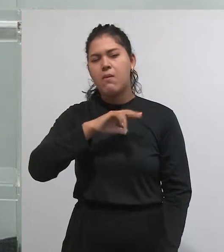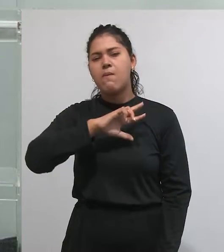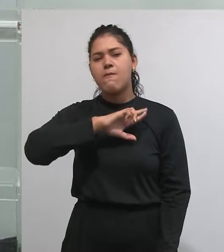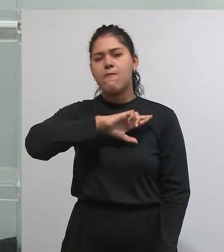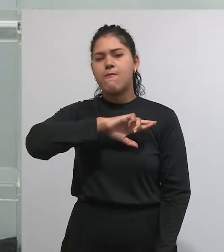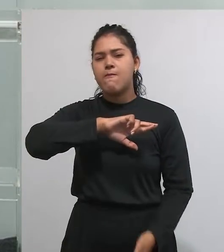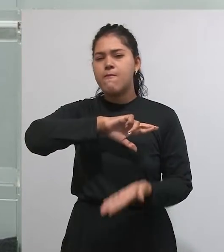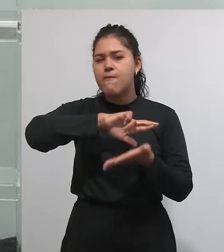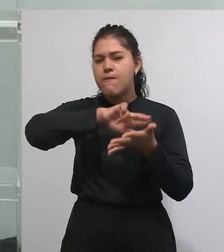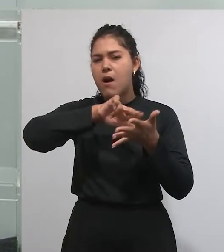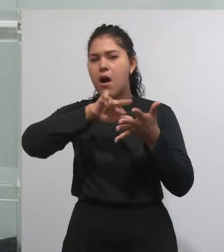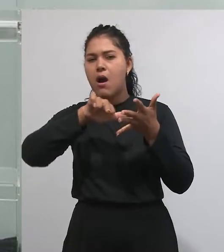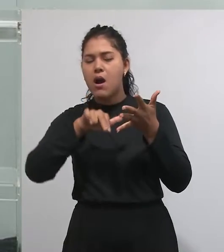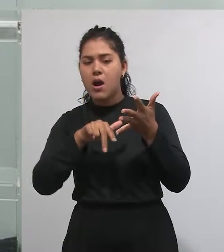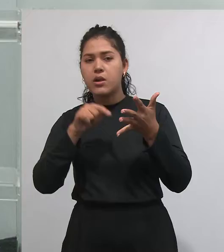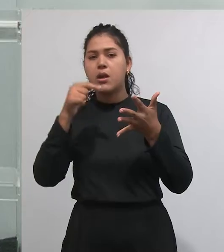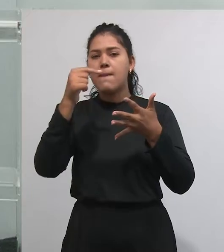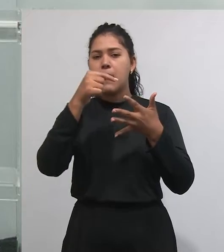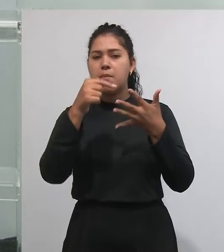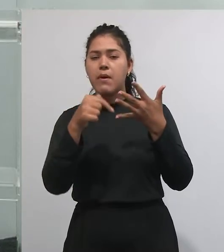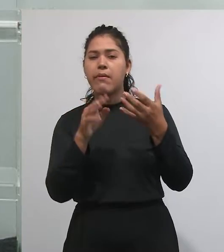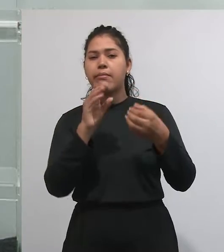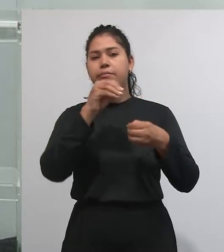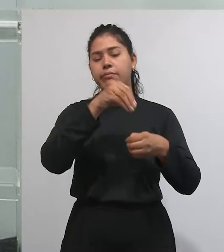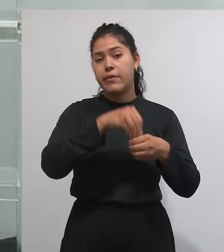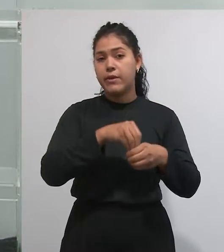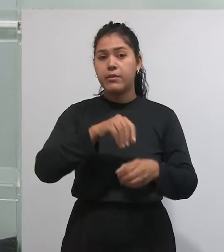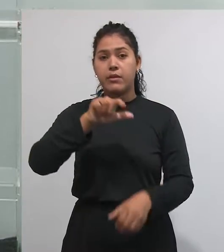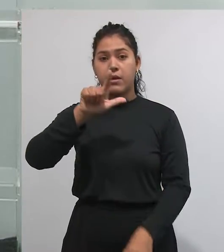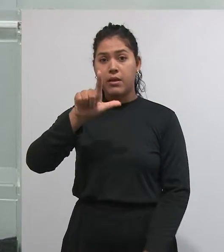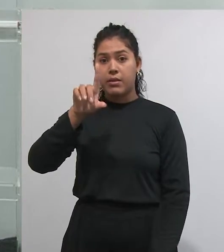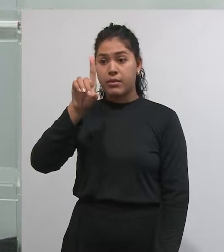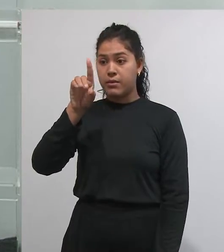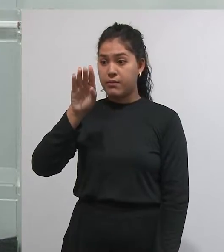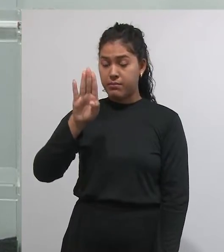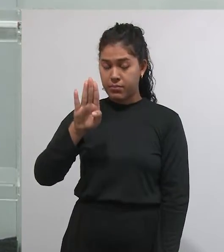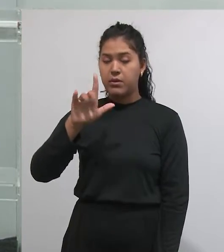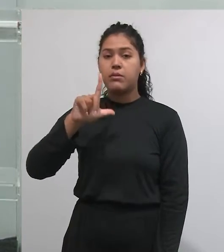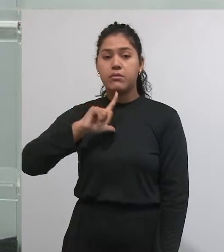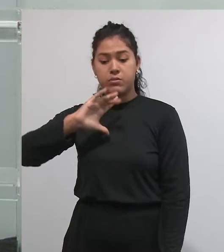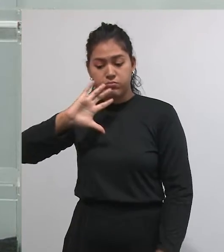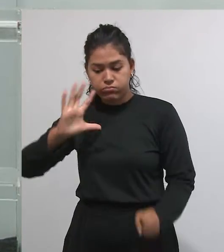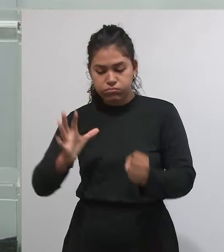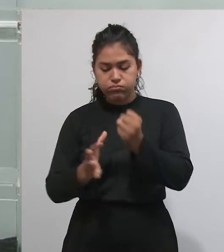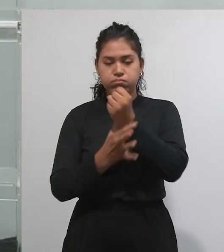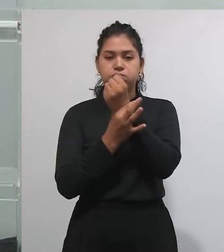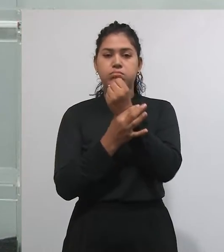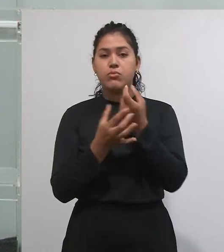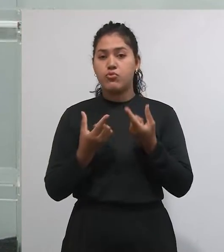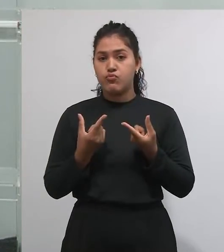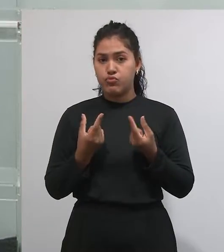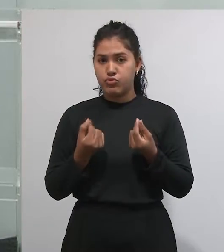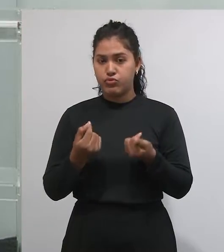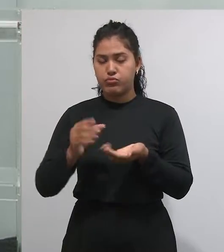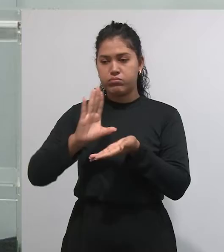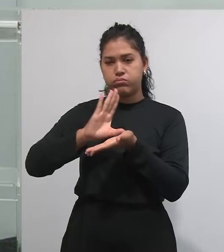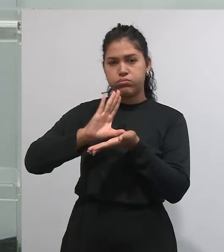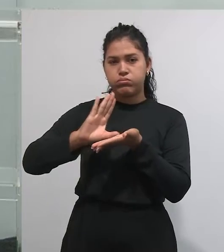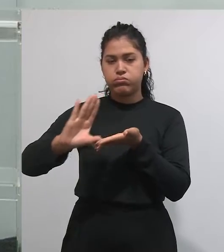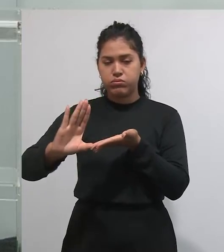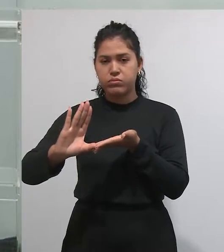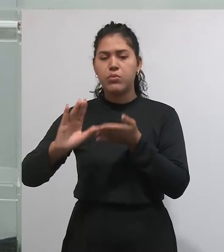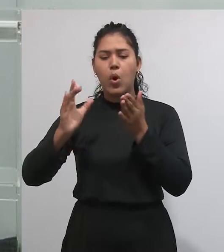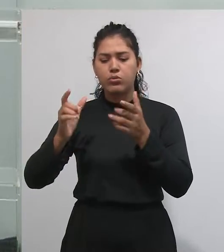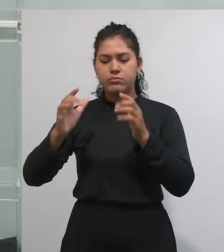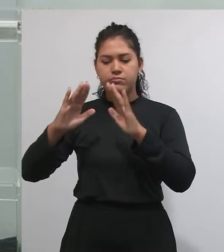existe na estrutura da LDB e da Constituição essa garantia de verba pública para financiamento